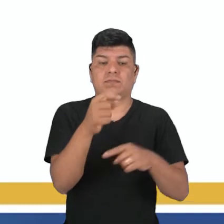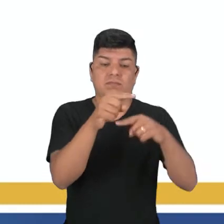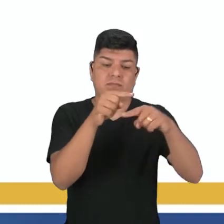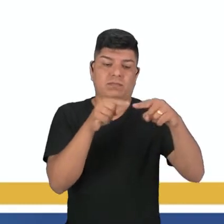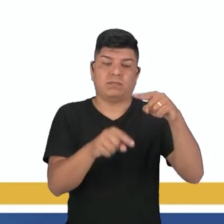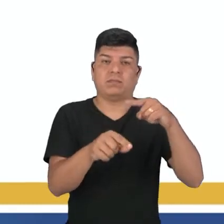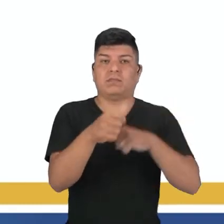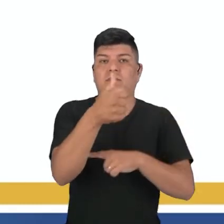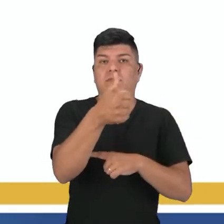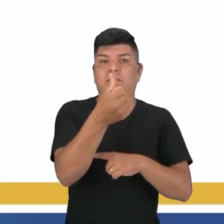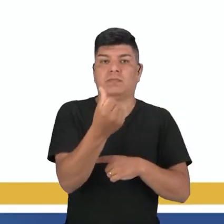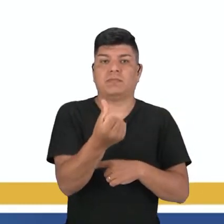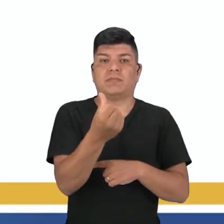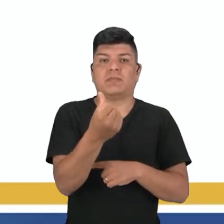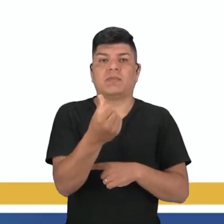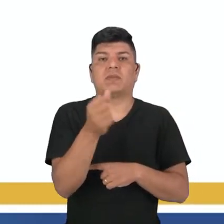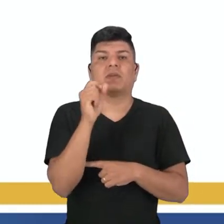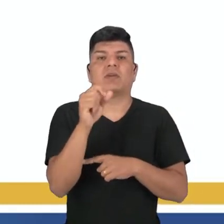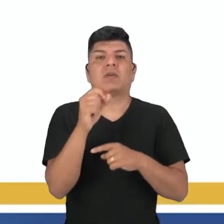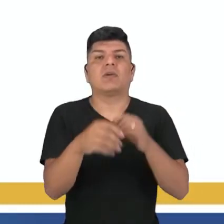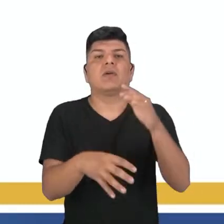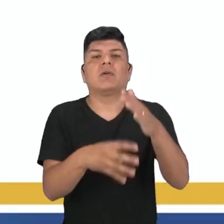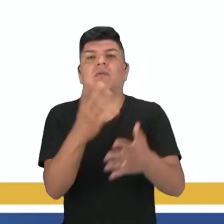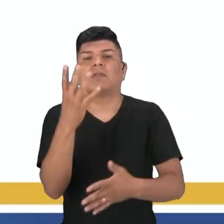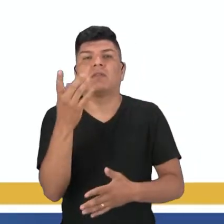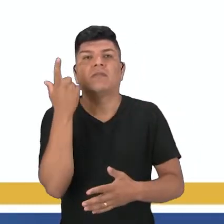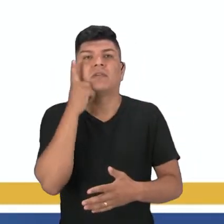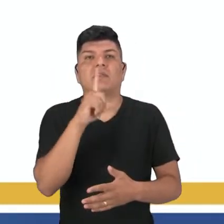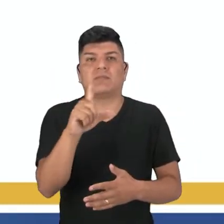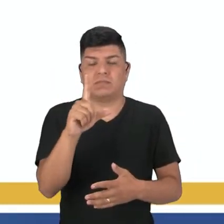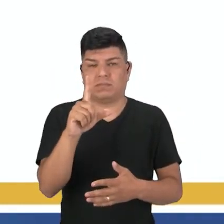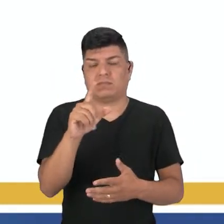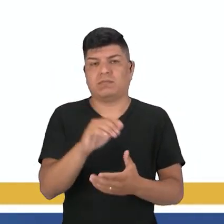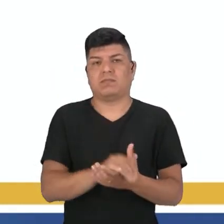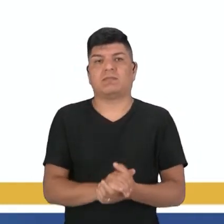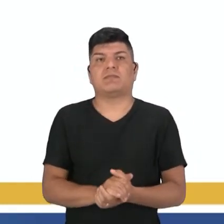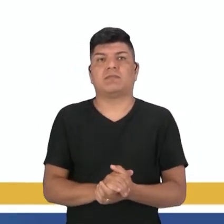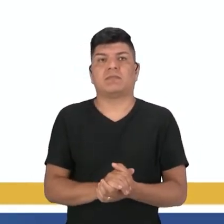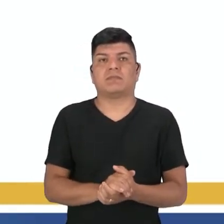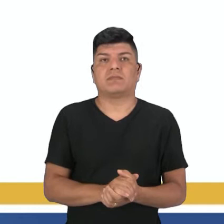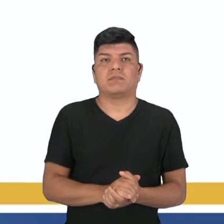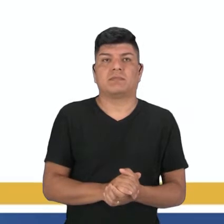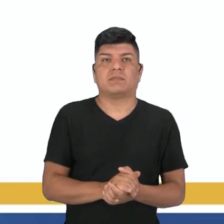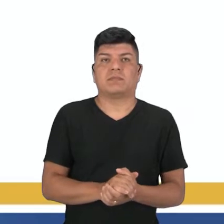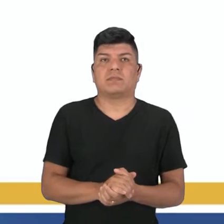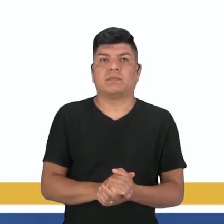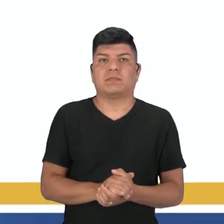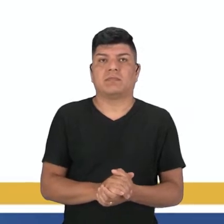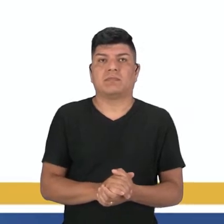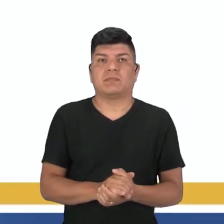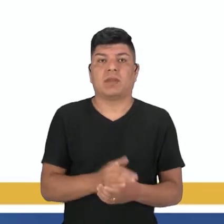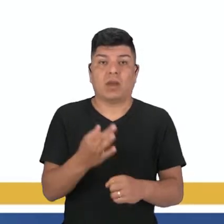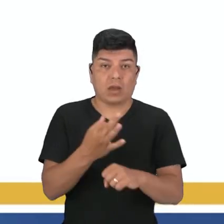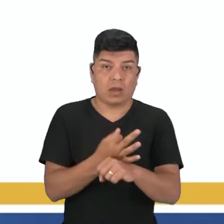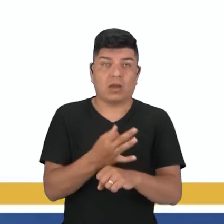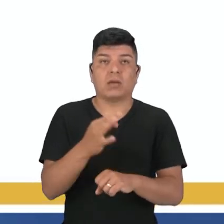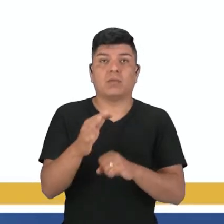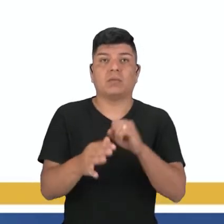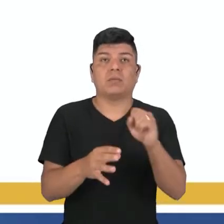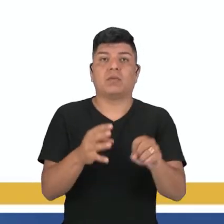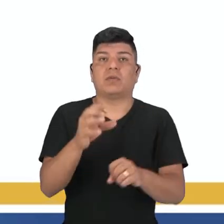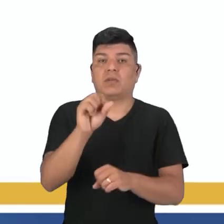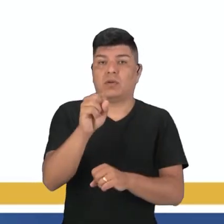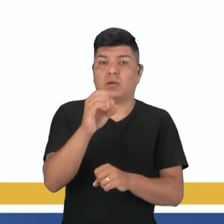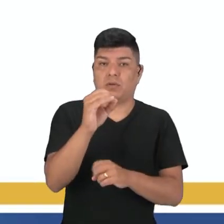dividido para 16. Quantas vezes esse 16 cabe ali dentro do 86? Bom, ele cabe, 5 vezes e